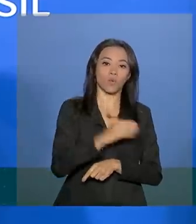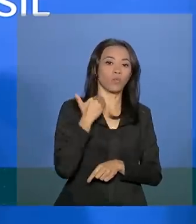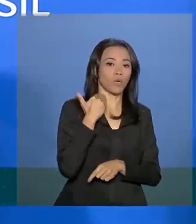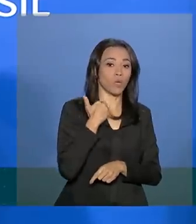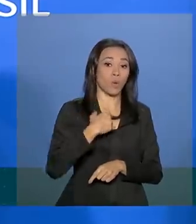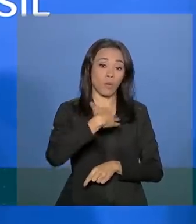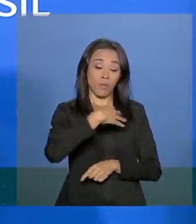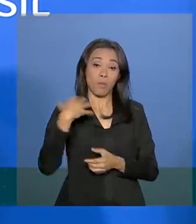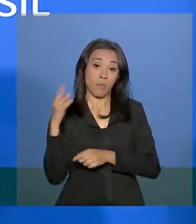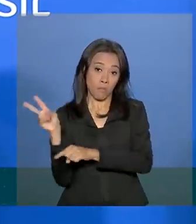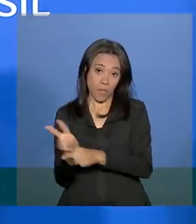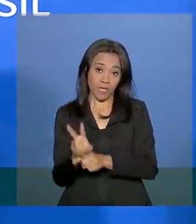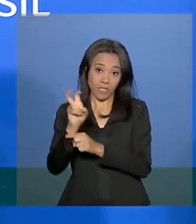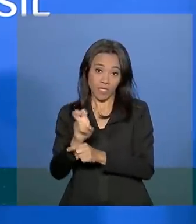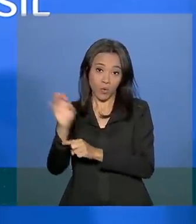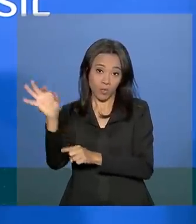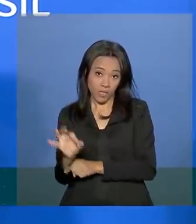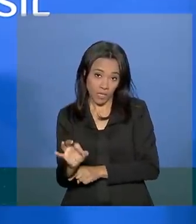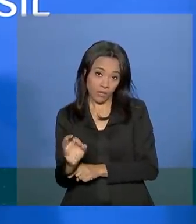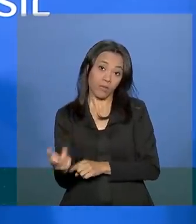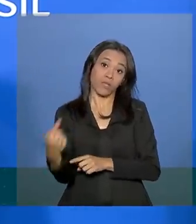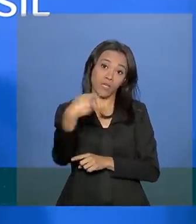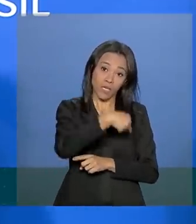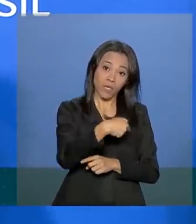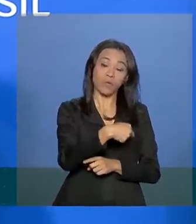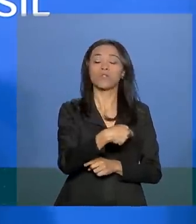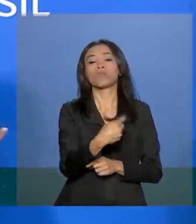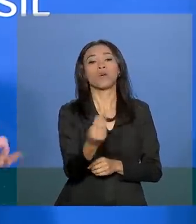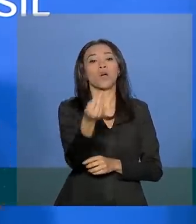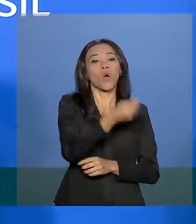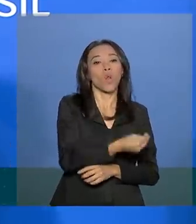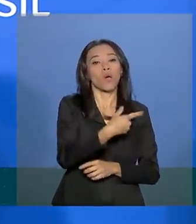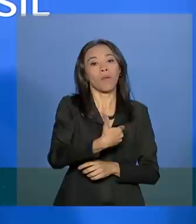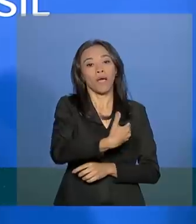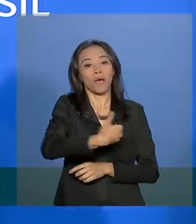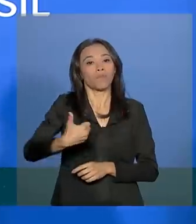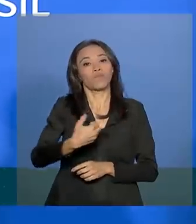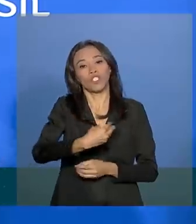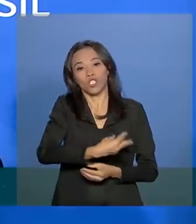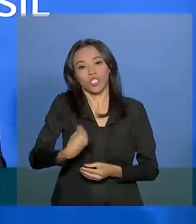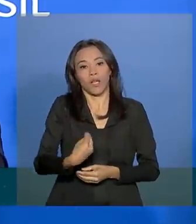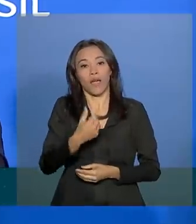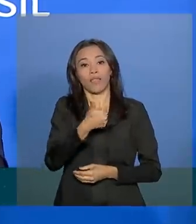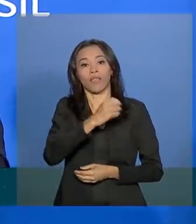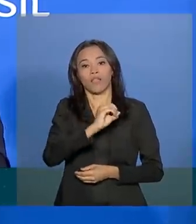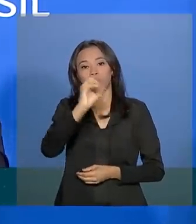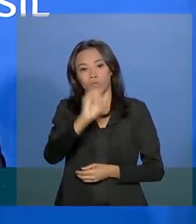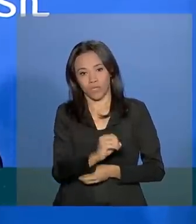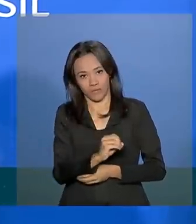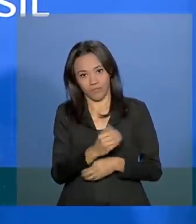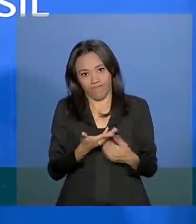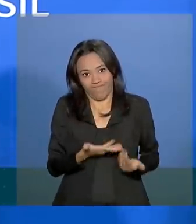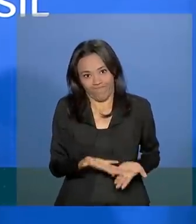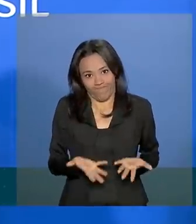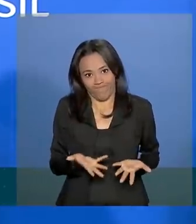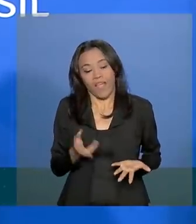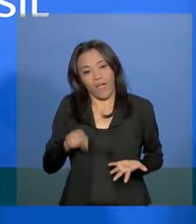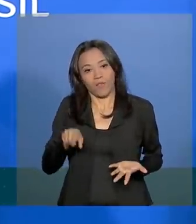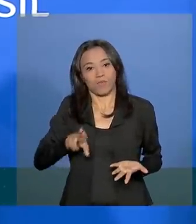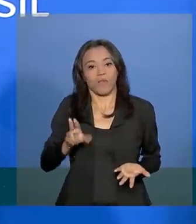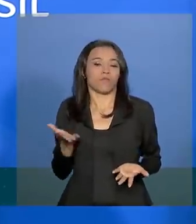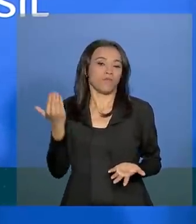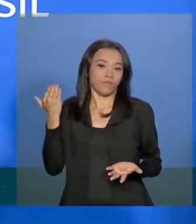5% né e aplica no outro banco a 10% era mais ou menos assim o nosso b10 então recursos nesse